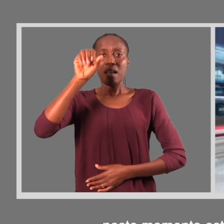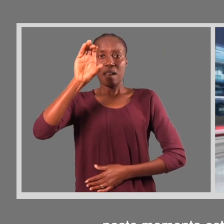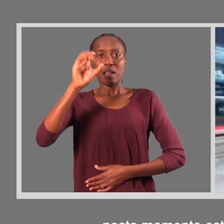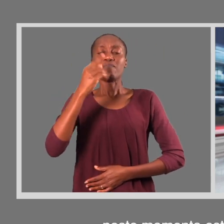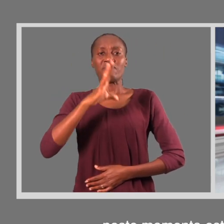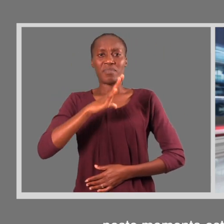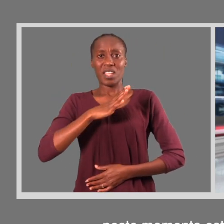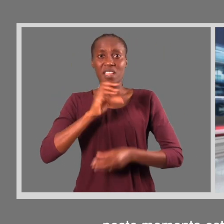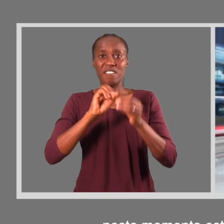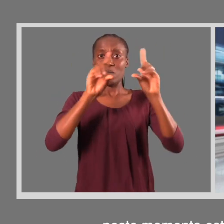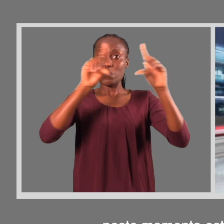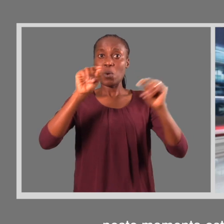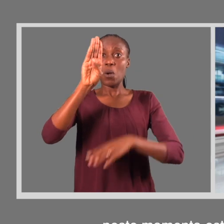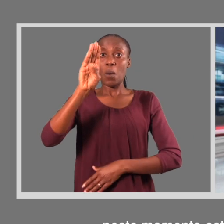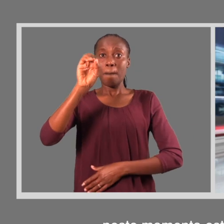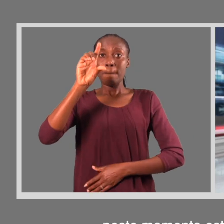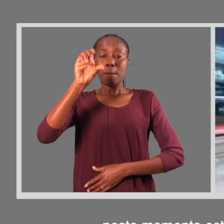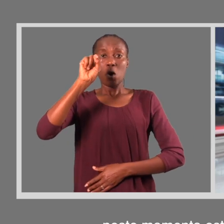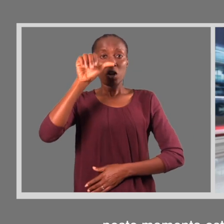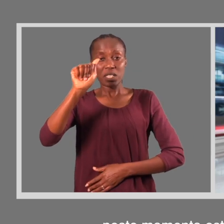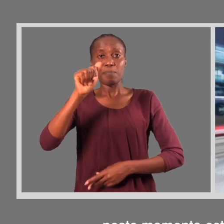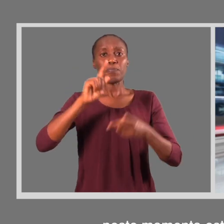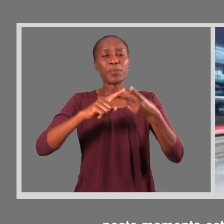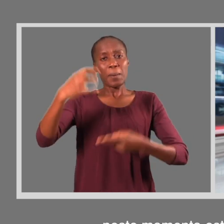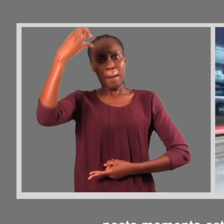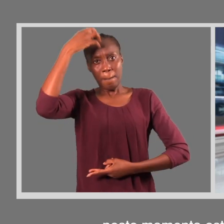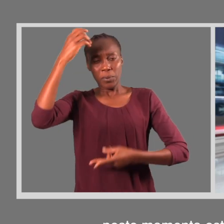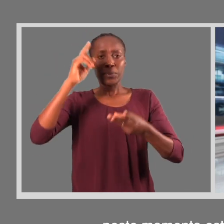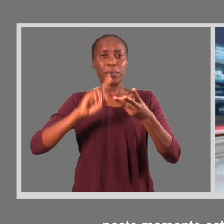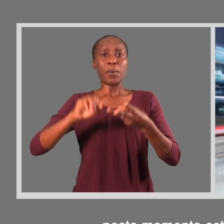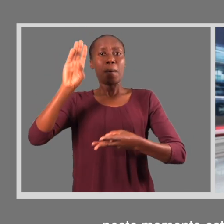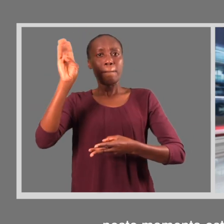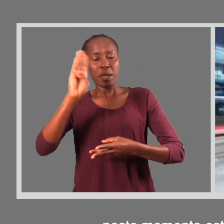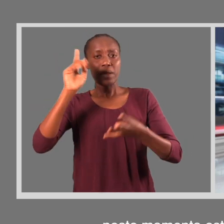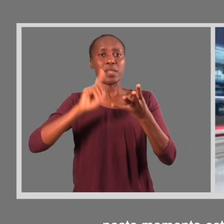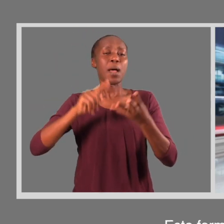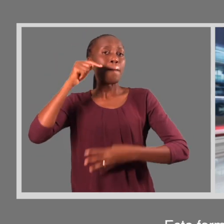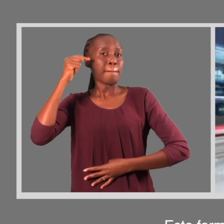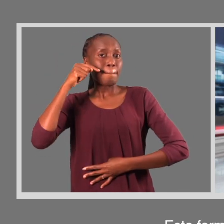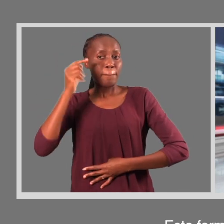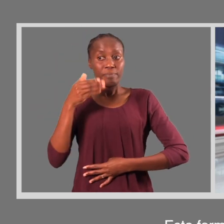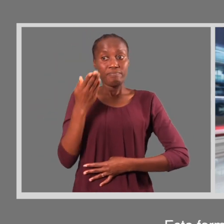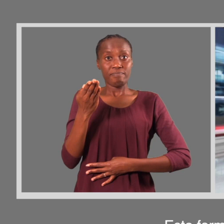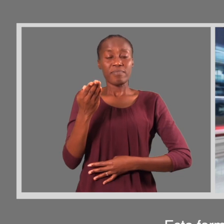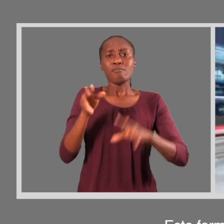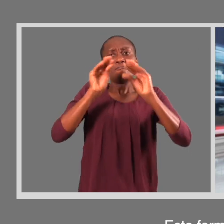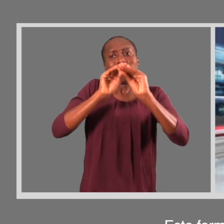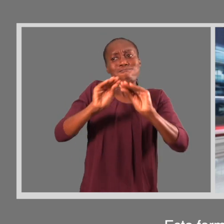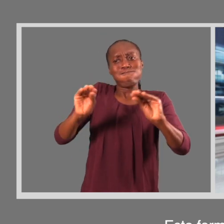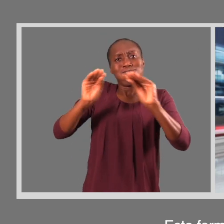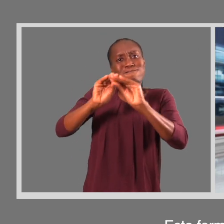bolsas, não só ao nível de Maputo, mas ao nível da Beira e ao nível de Cabo Delegado. Esta formação